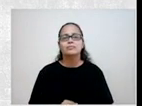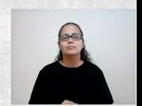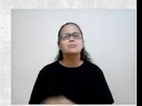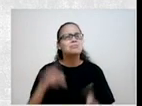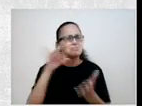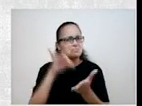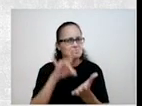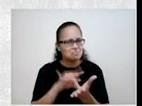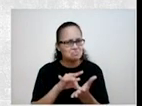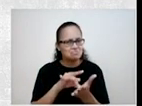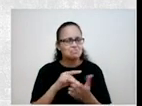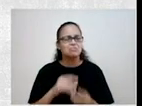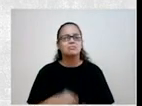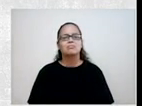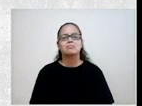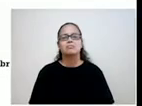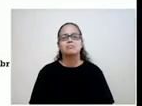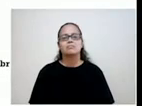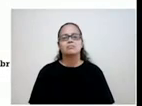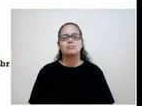realismo para essas obras.